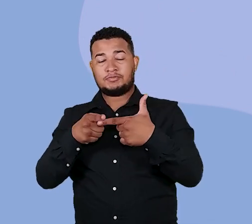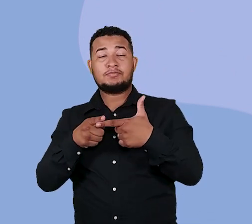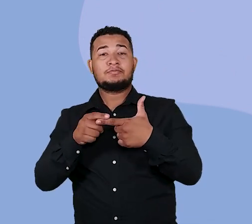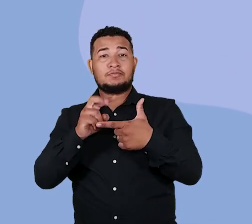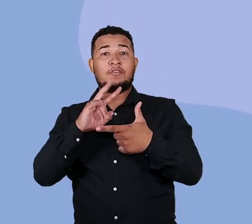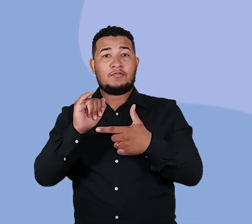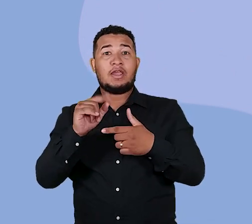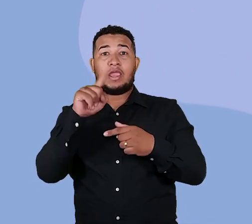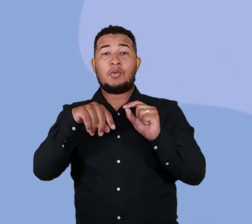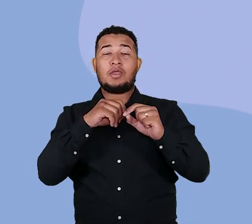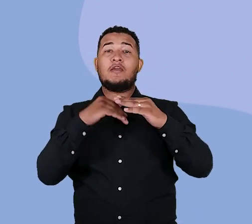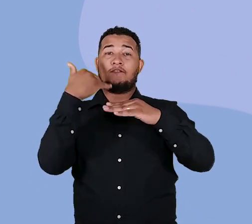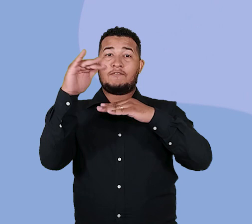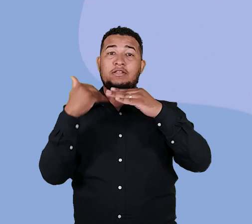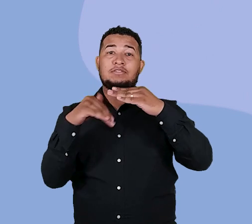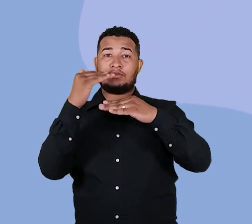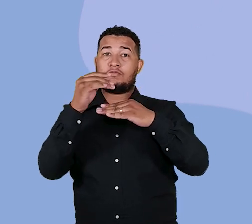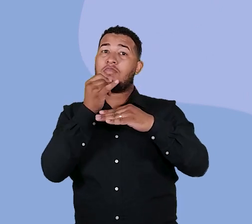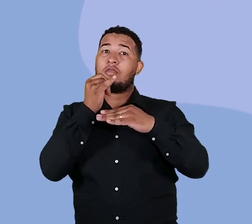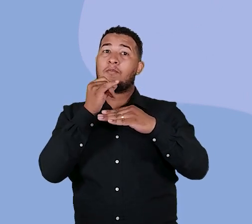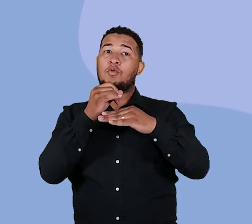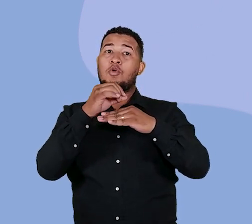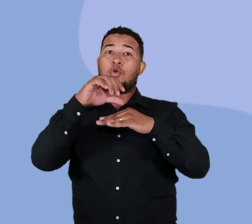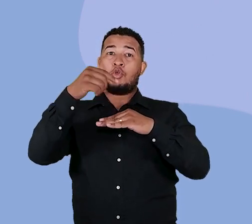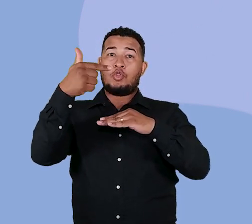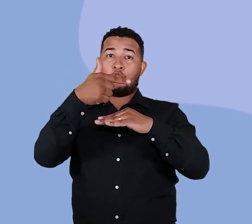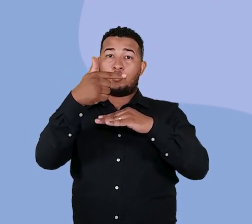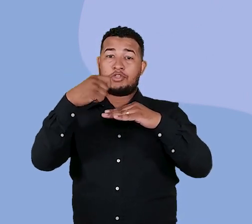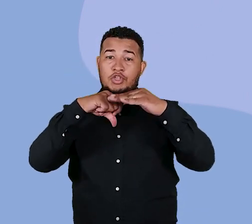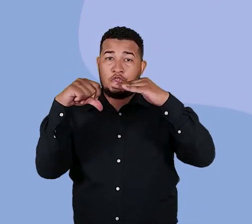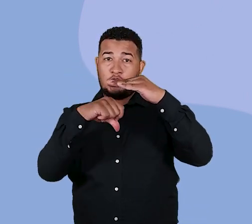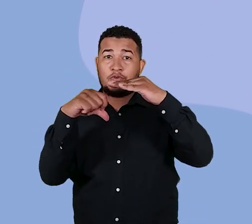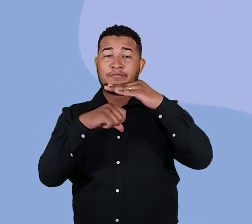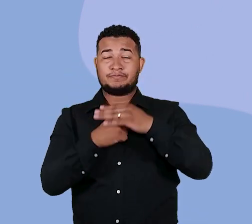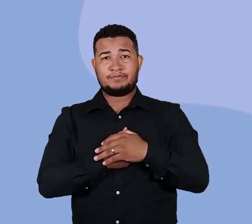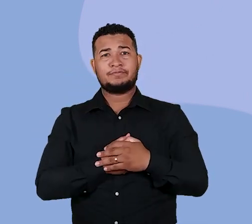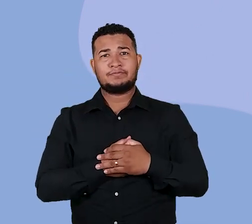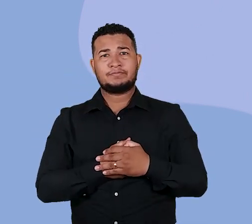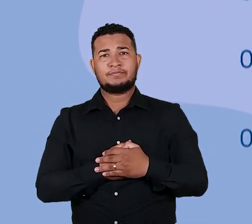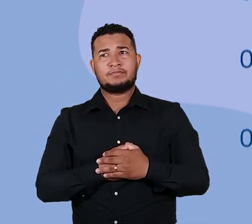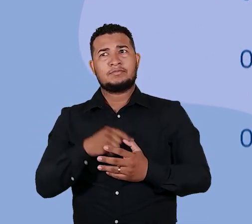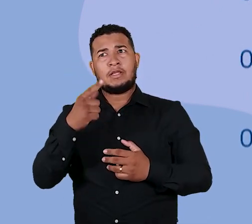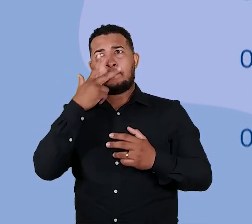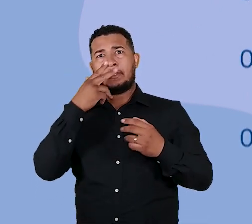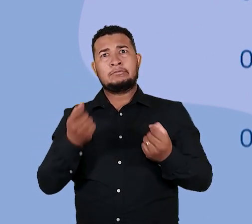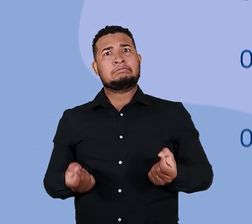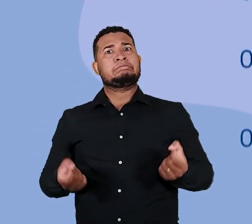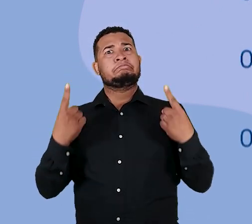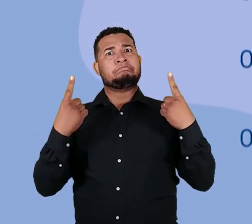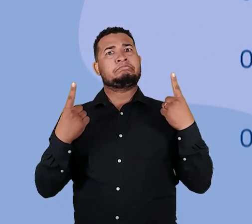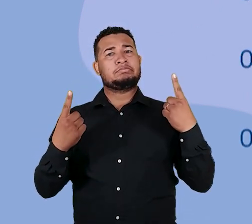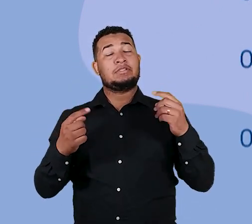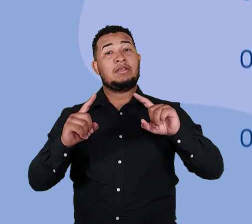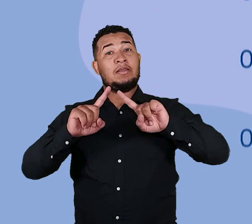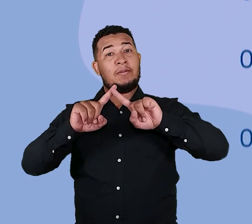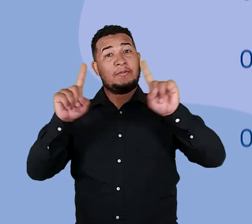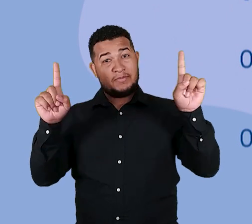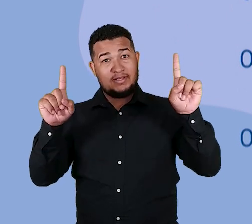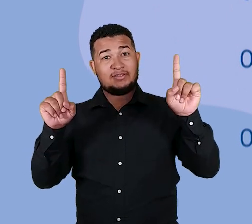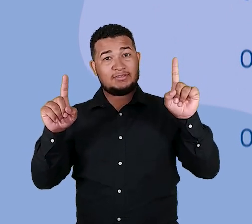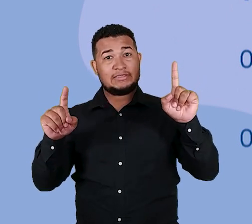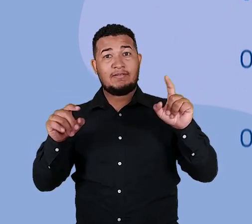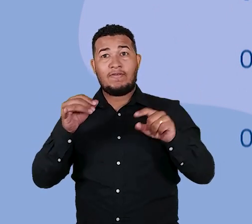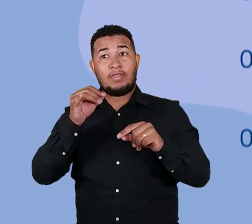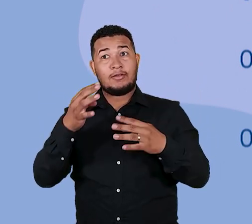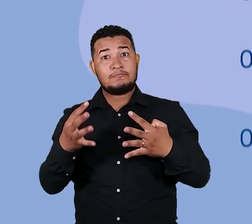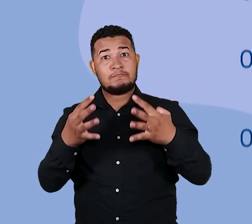vai ser a fração 2 nonos. Isso parece o terror, não parece?